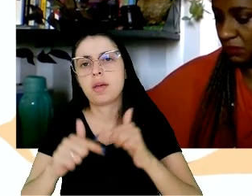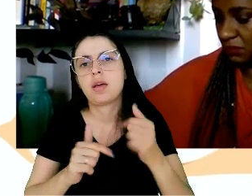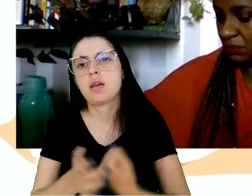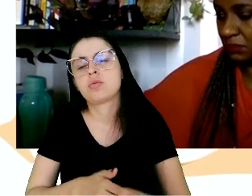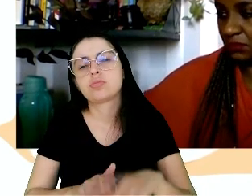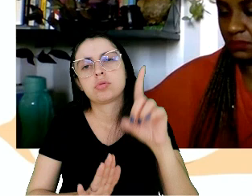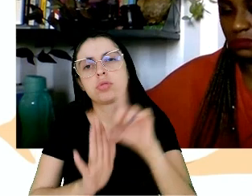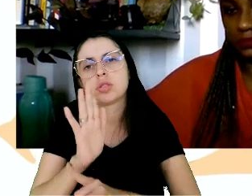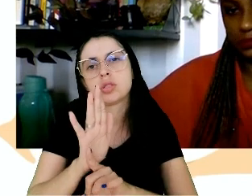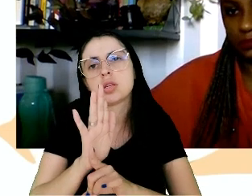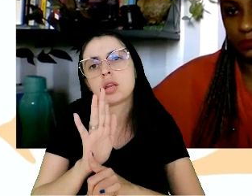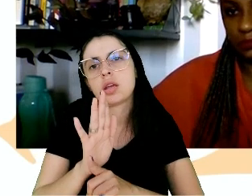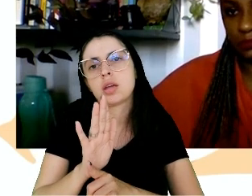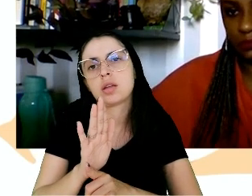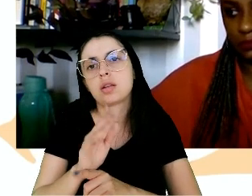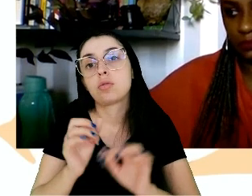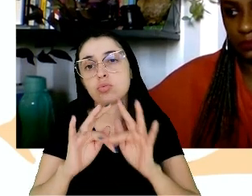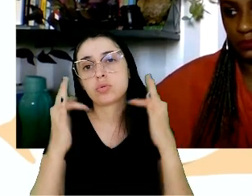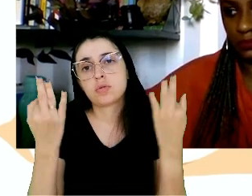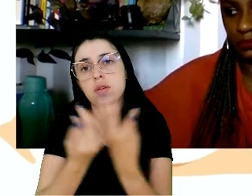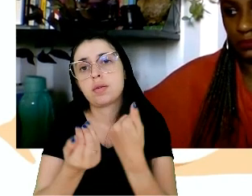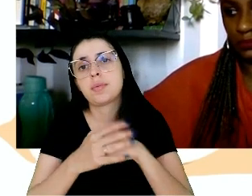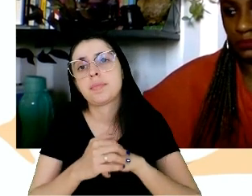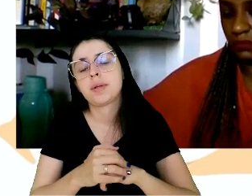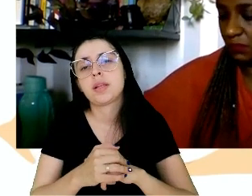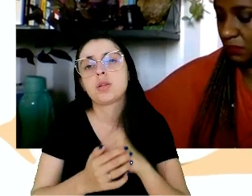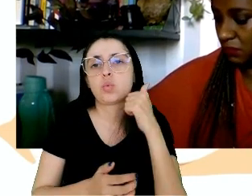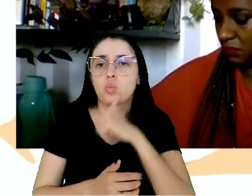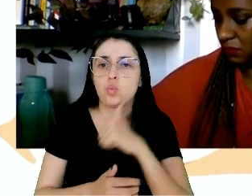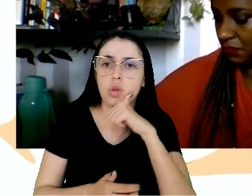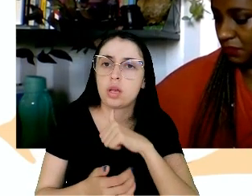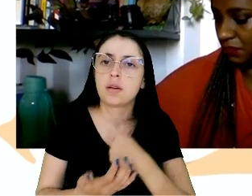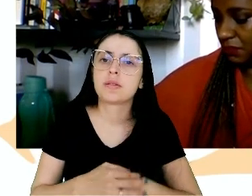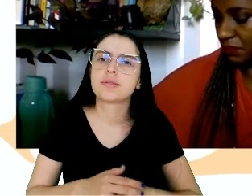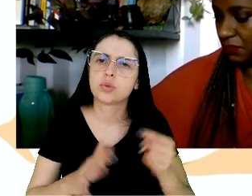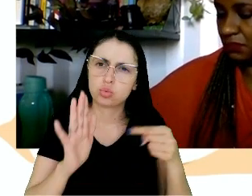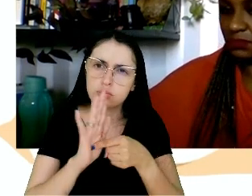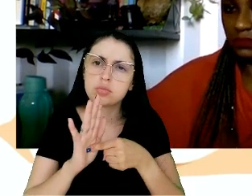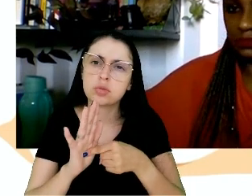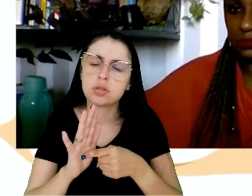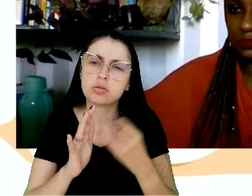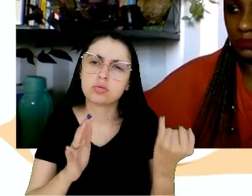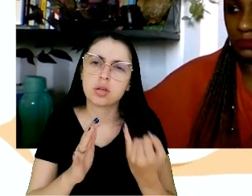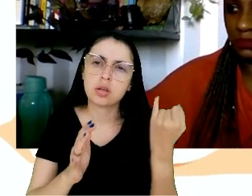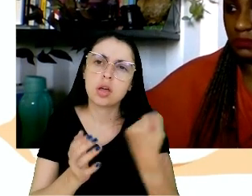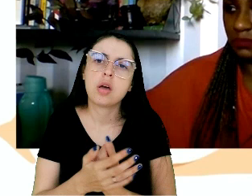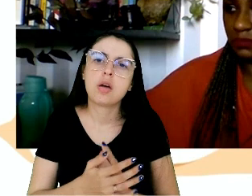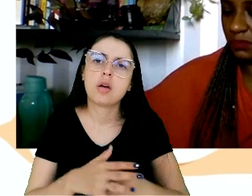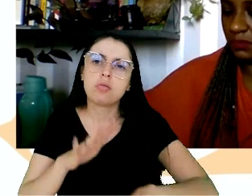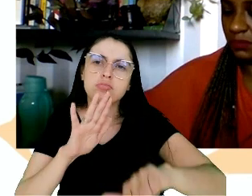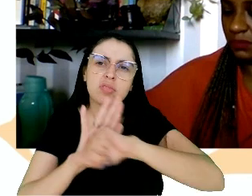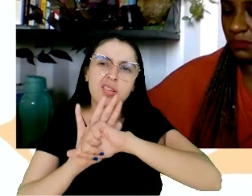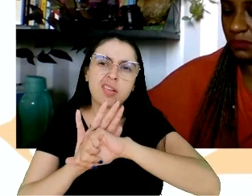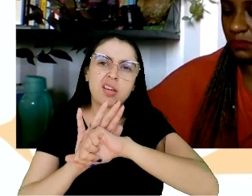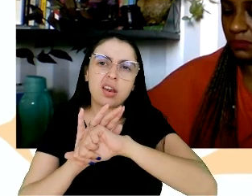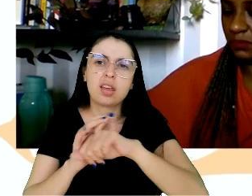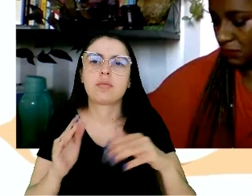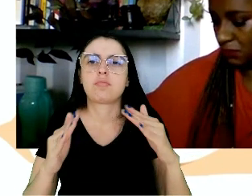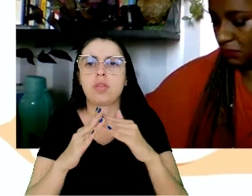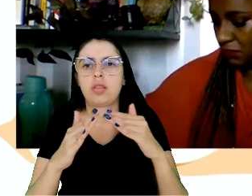em Direito de Família e Direito das Mulheres, com ênfase no combate à violência doméstica. Ela